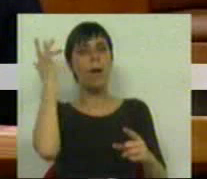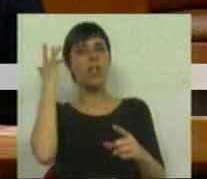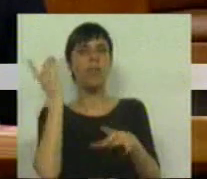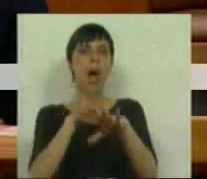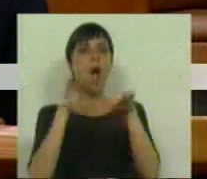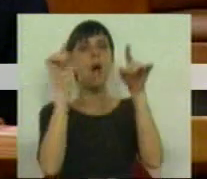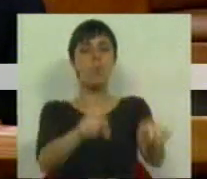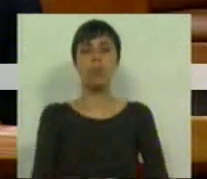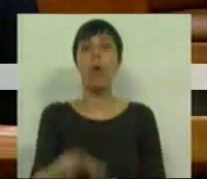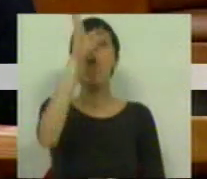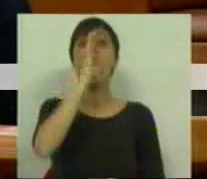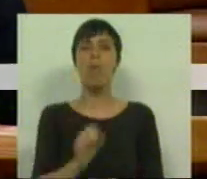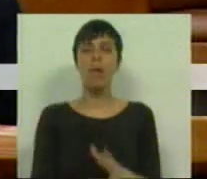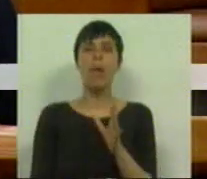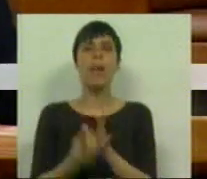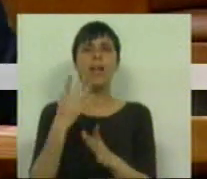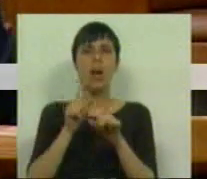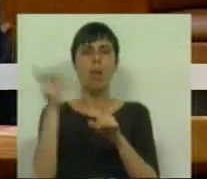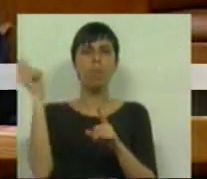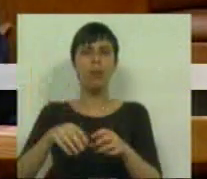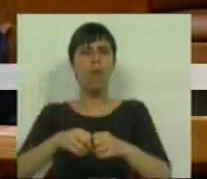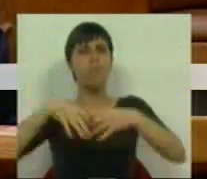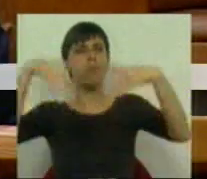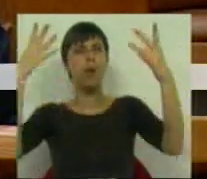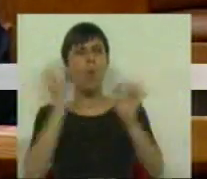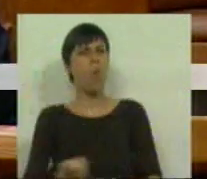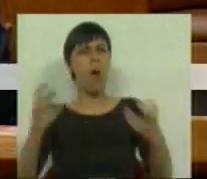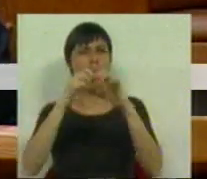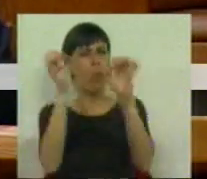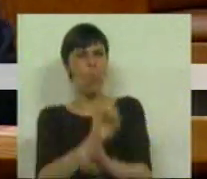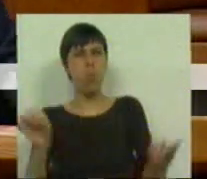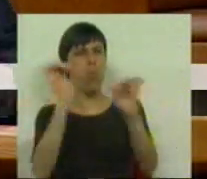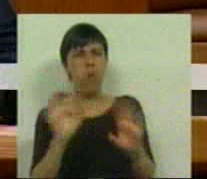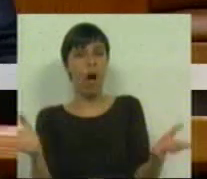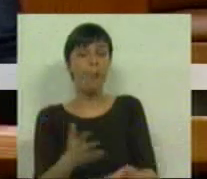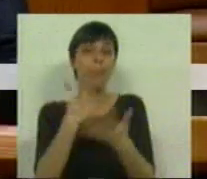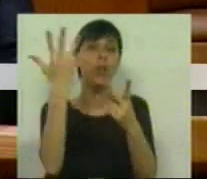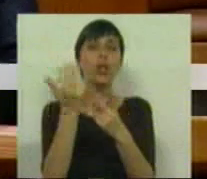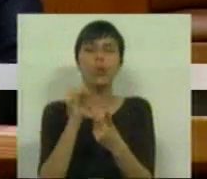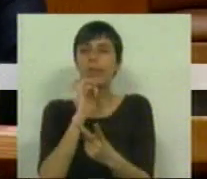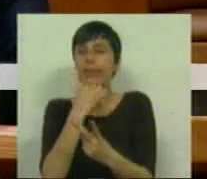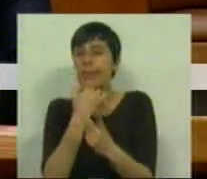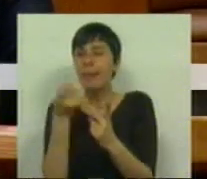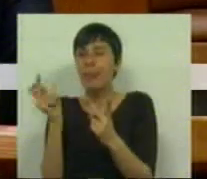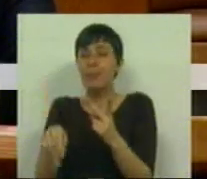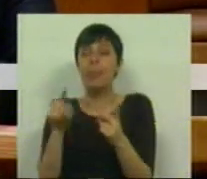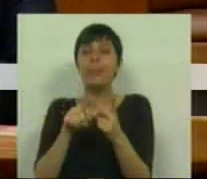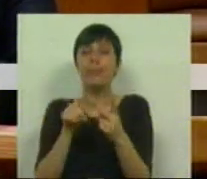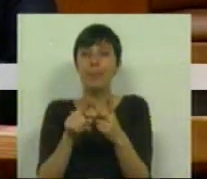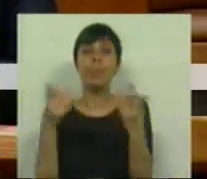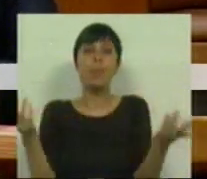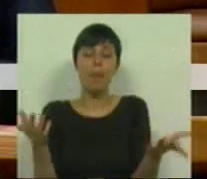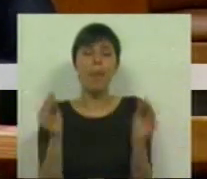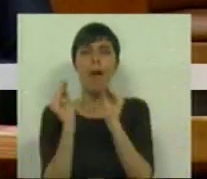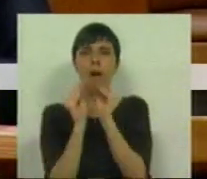O Governo consegue criar fumo onde nunca existiu fogo. A segunda mistificação conta com